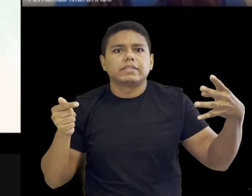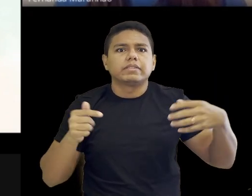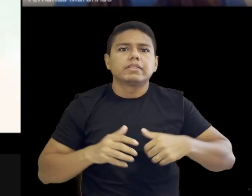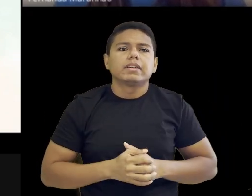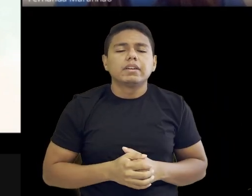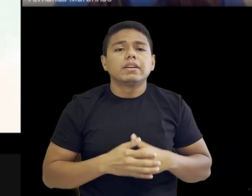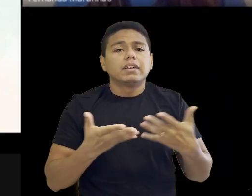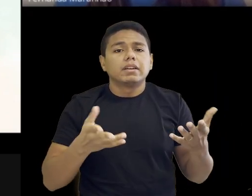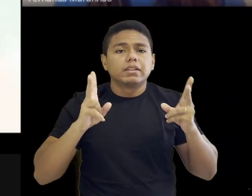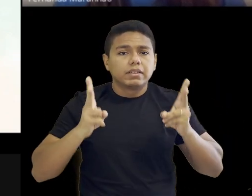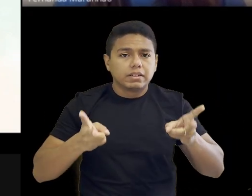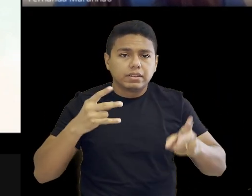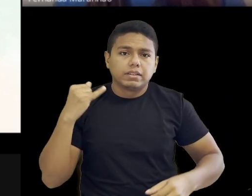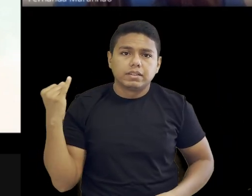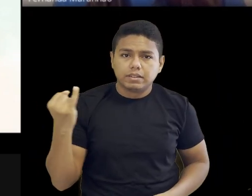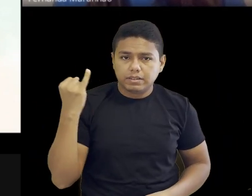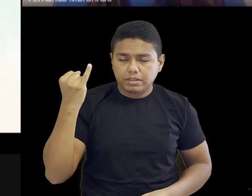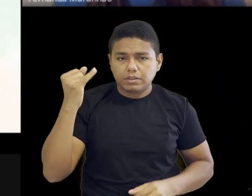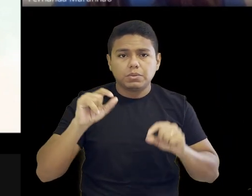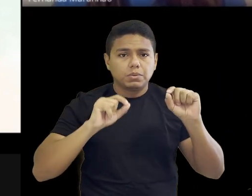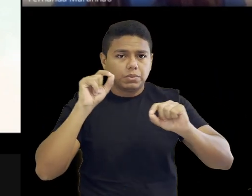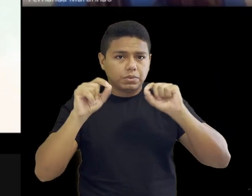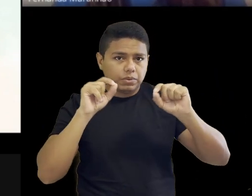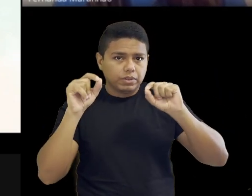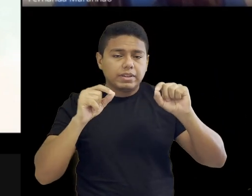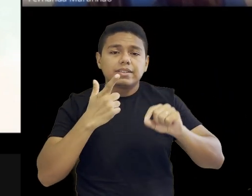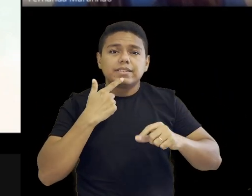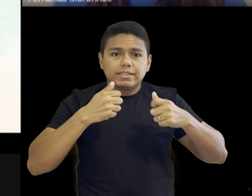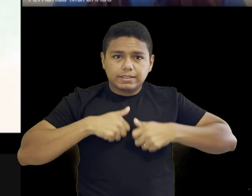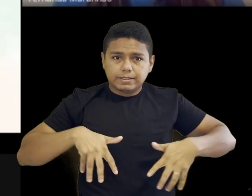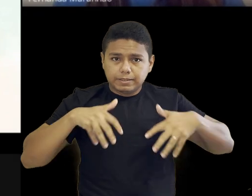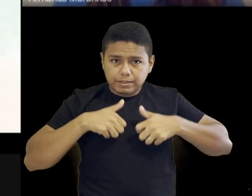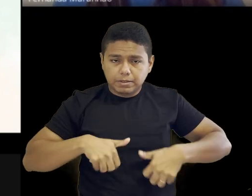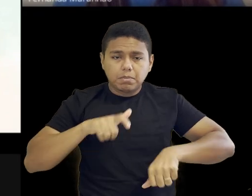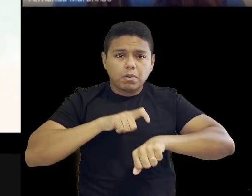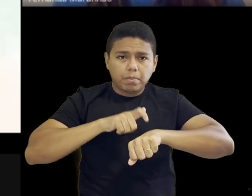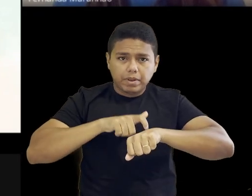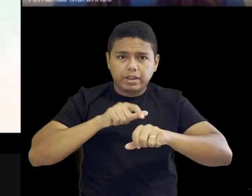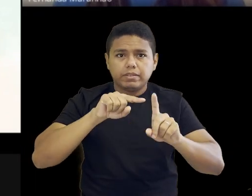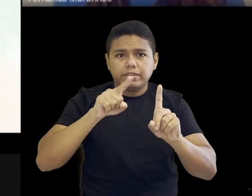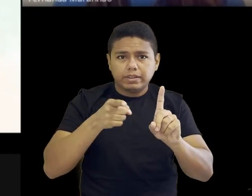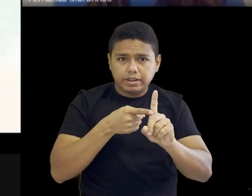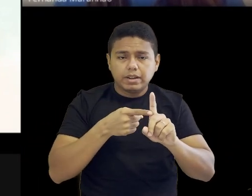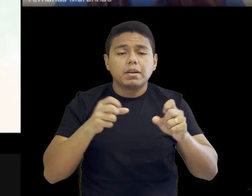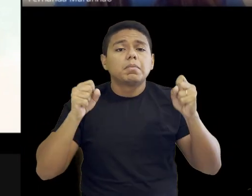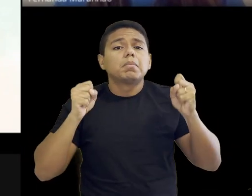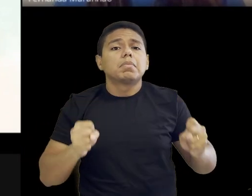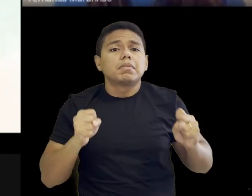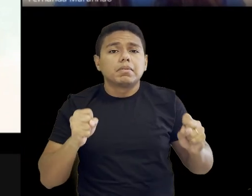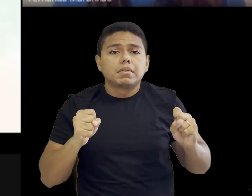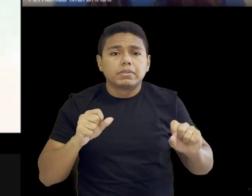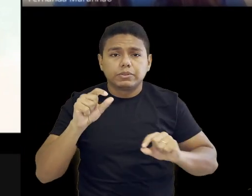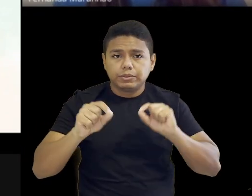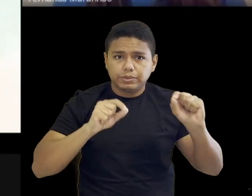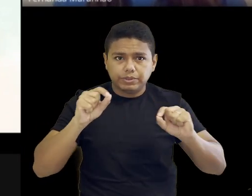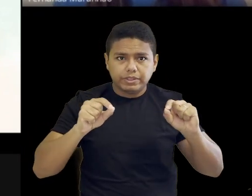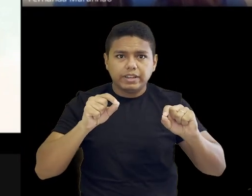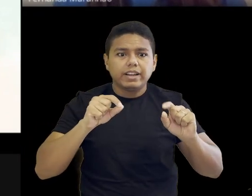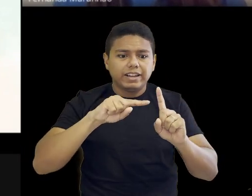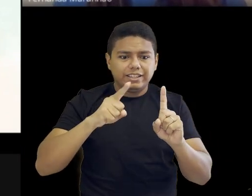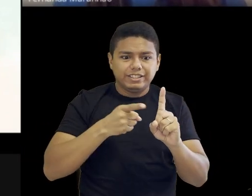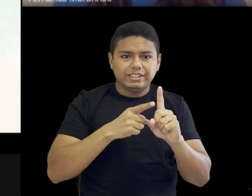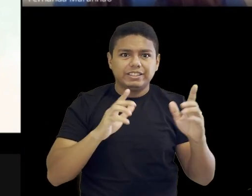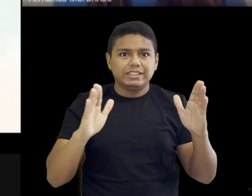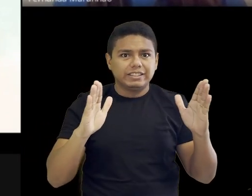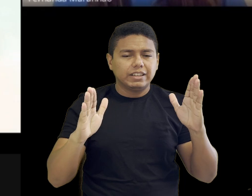de gestação. Sempre é importante lembrar, quando estamos diante de um sangramento, nesse momento da gravidez, que podemos